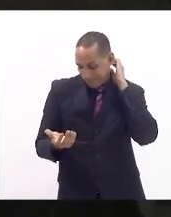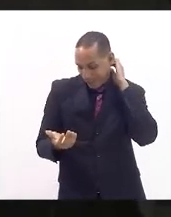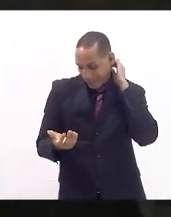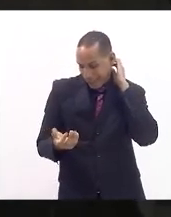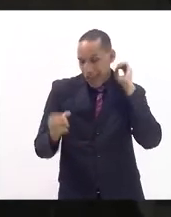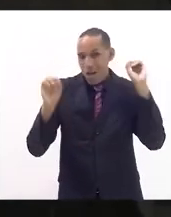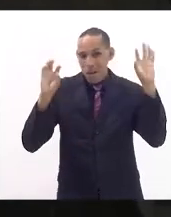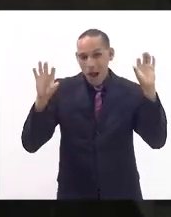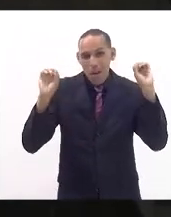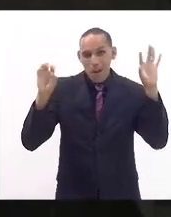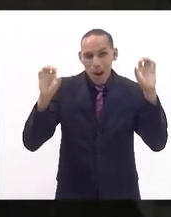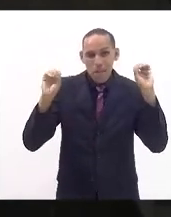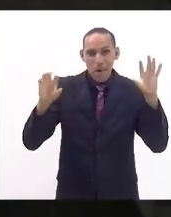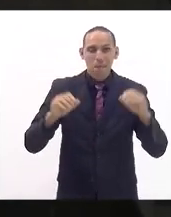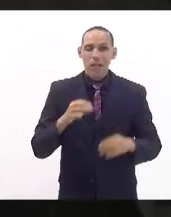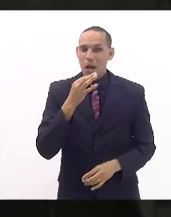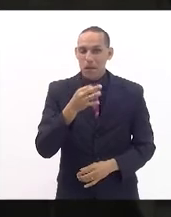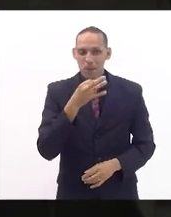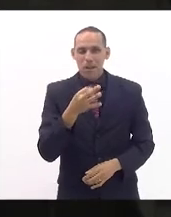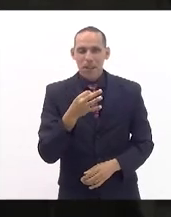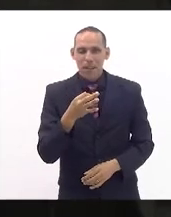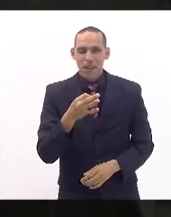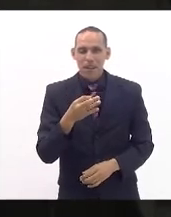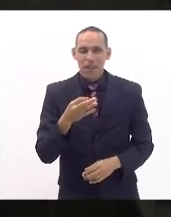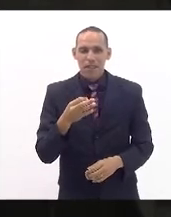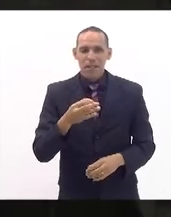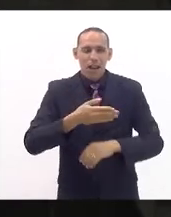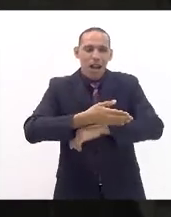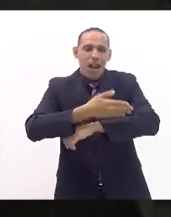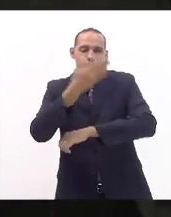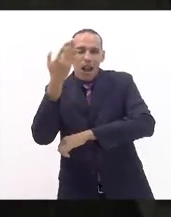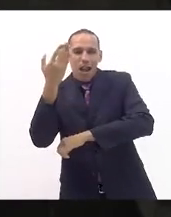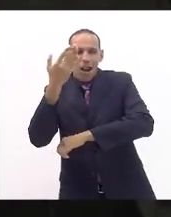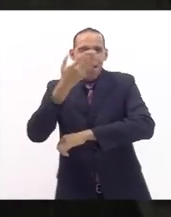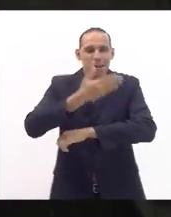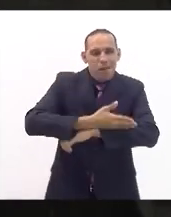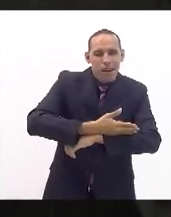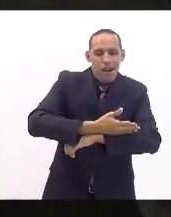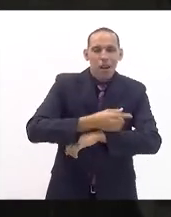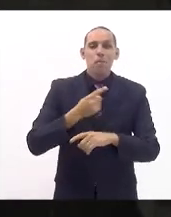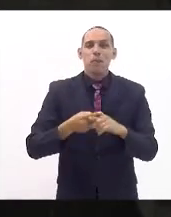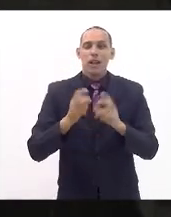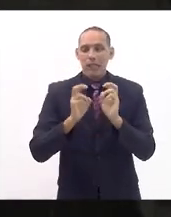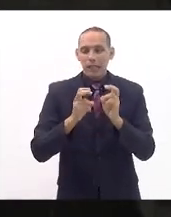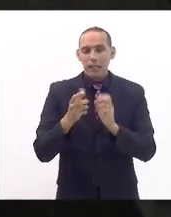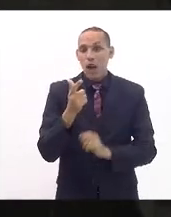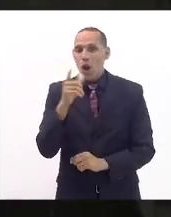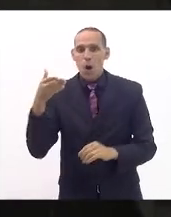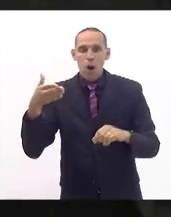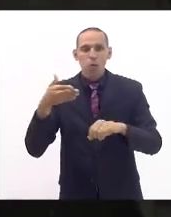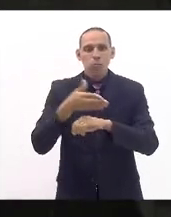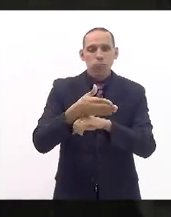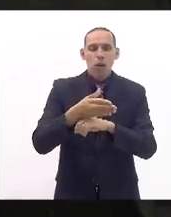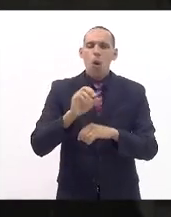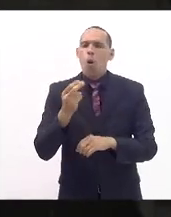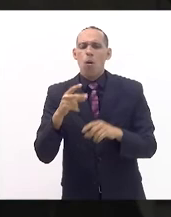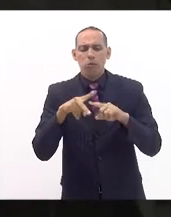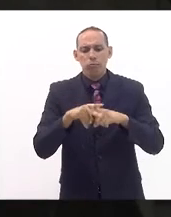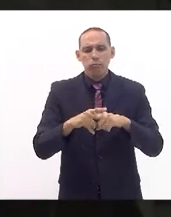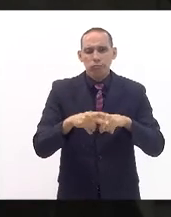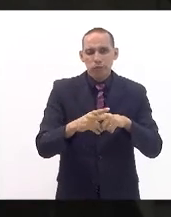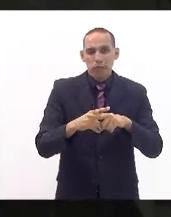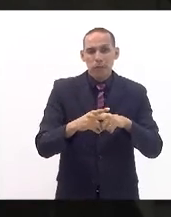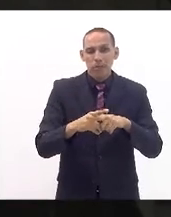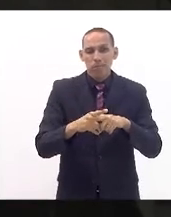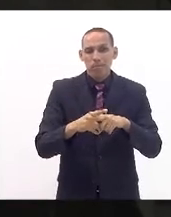muitas vezes, que você tem que abrir ou fechar a linha porque tem alguma composição fazendo manutenção,